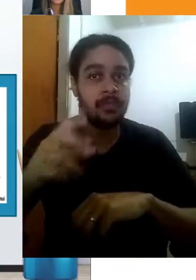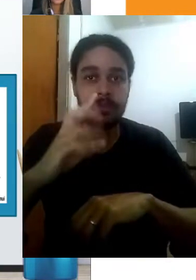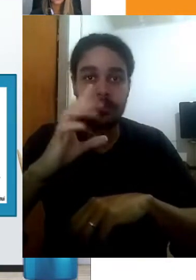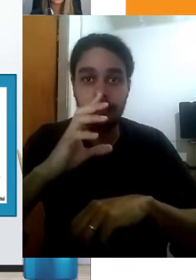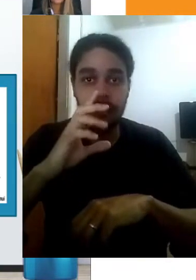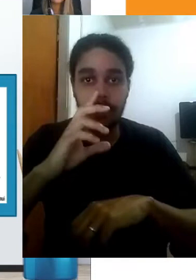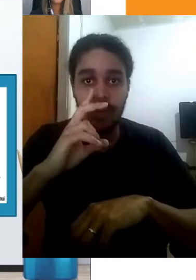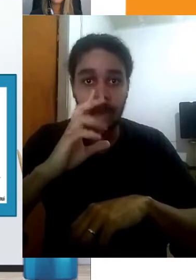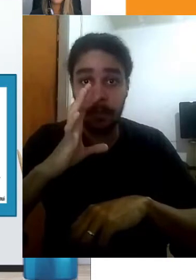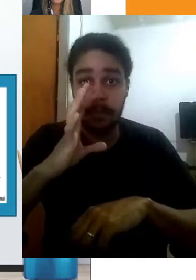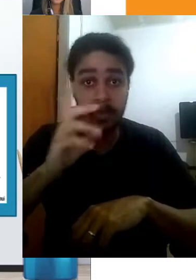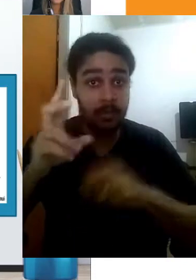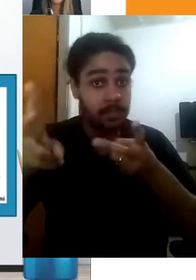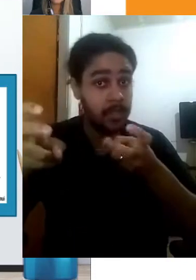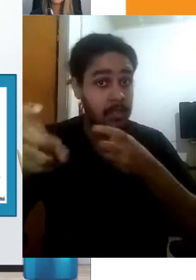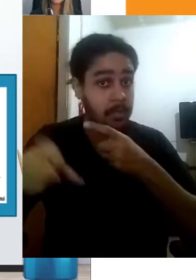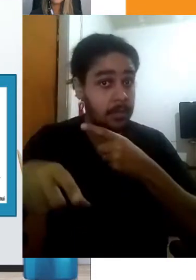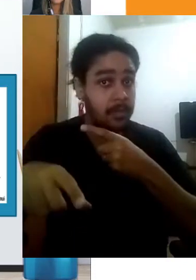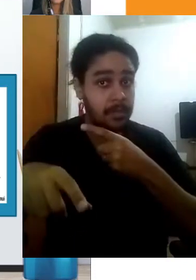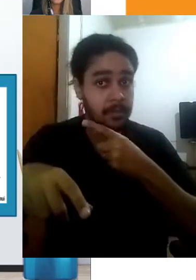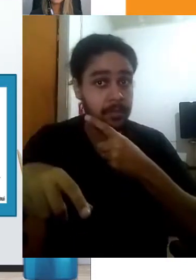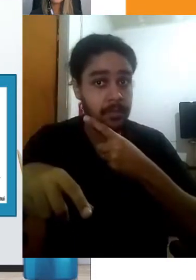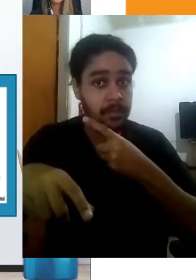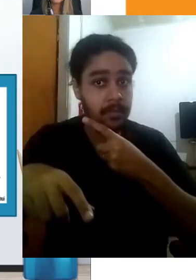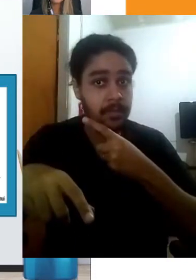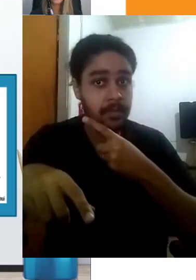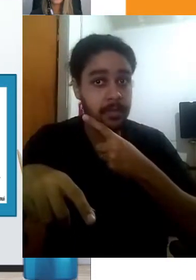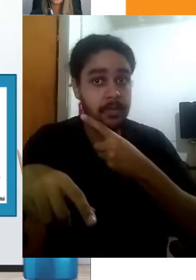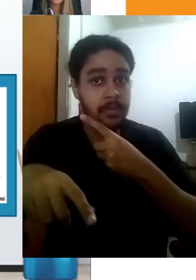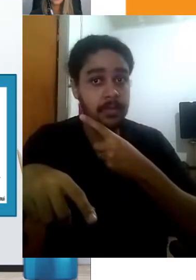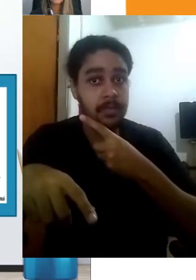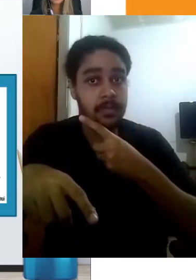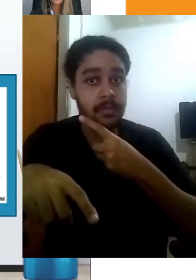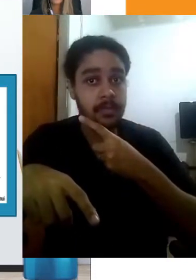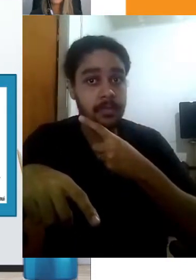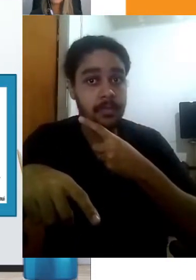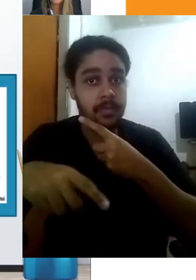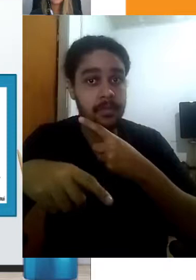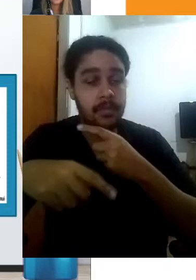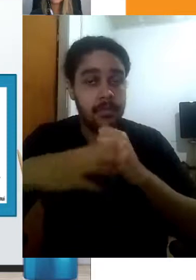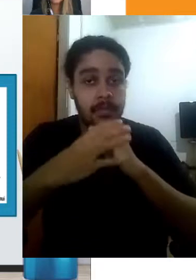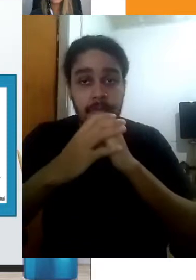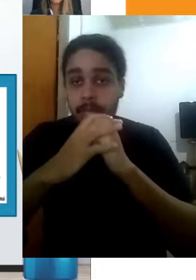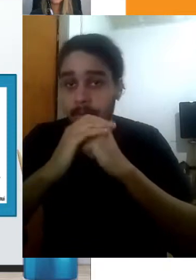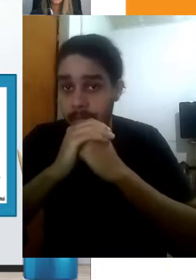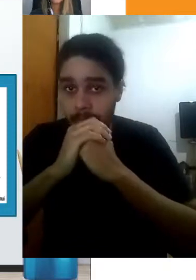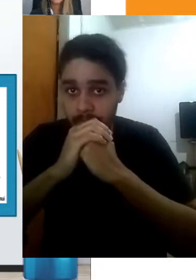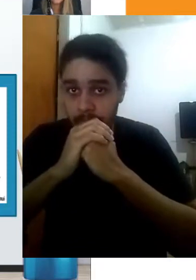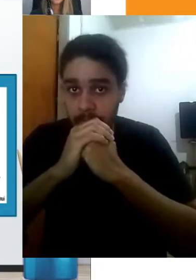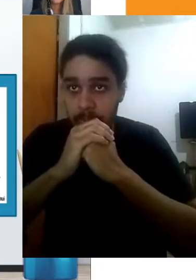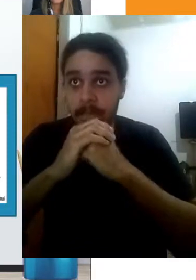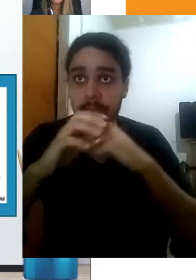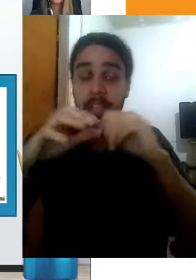que aqui há as duas componentes da força, centrípeta e tangencial. E essa é a força resultante,